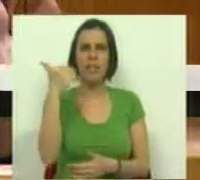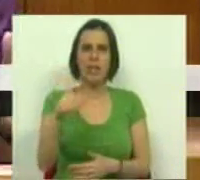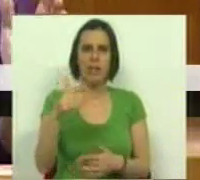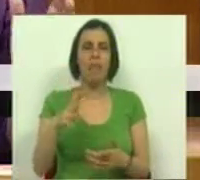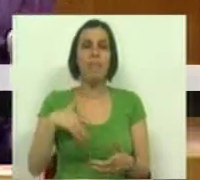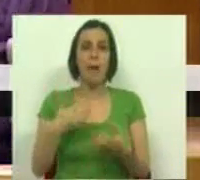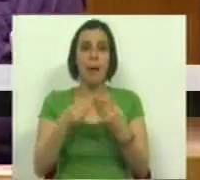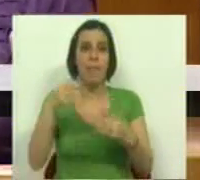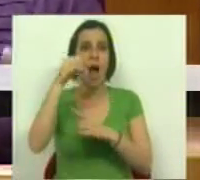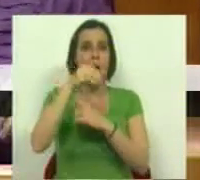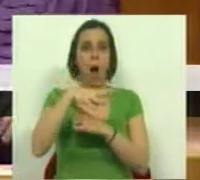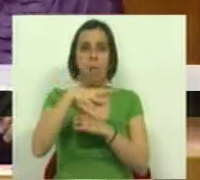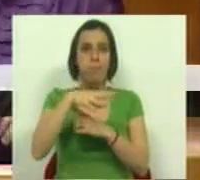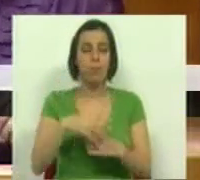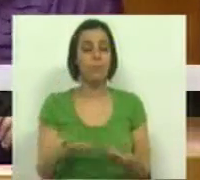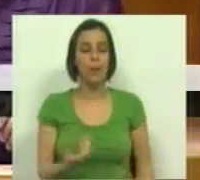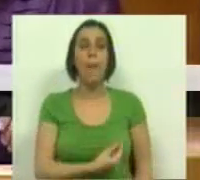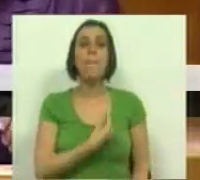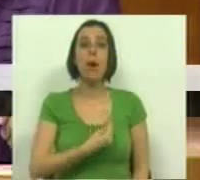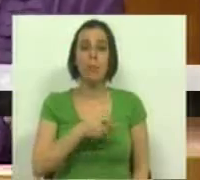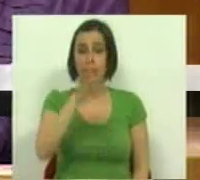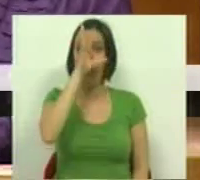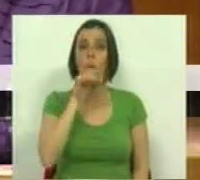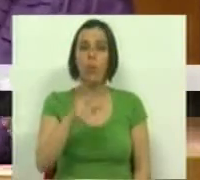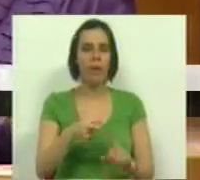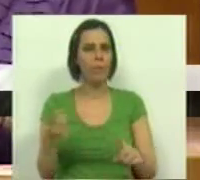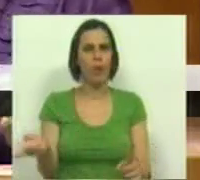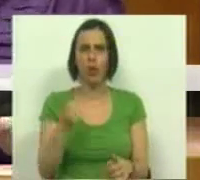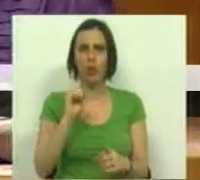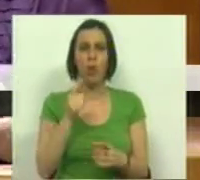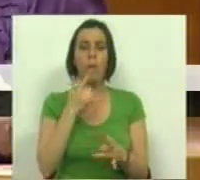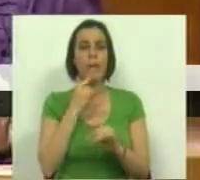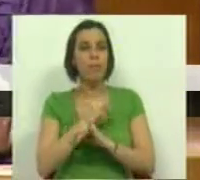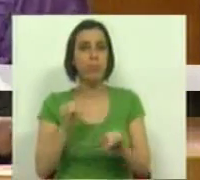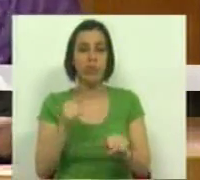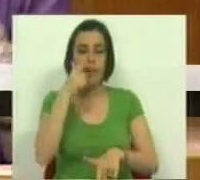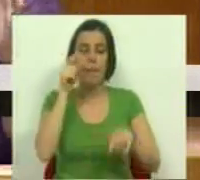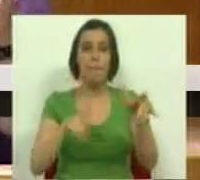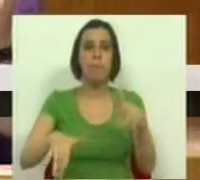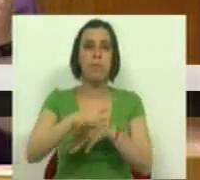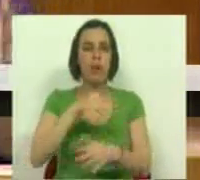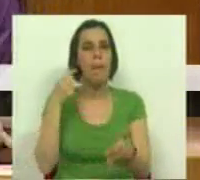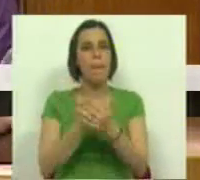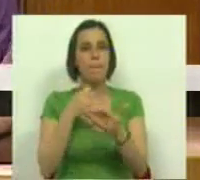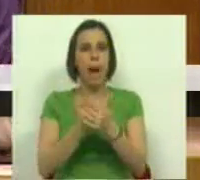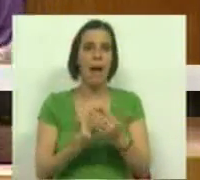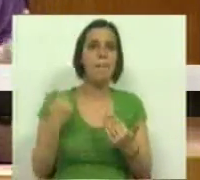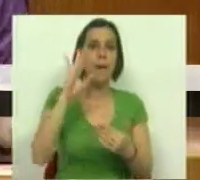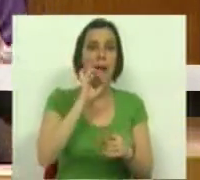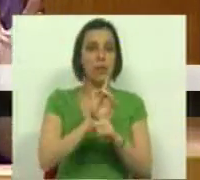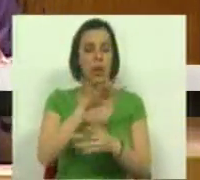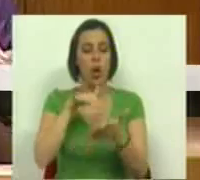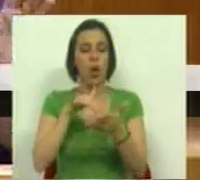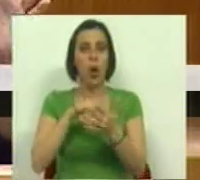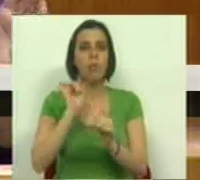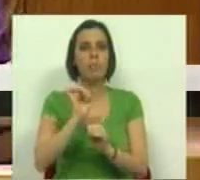casos, sequer acender a luz. A preocupação do Governo não é a impossibilidade da população pagar ainda mais na